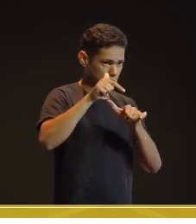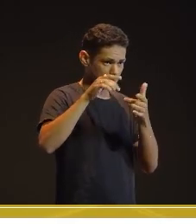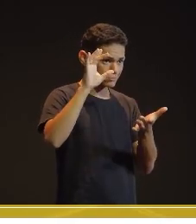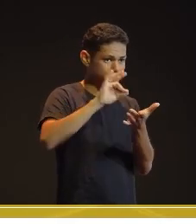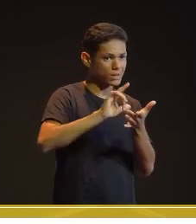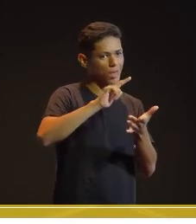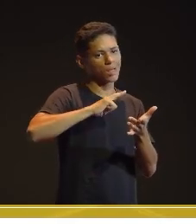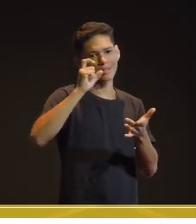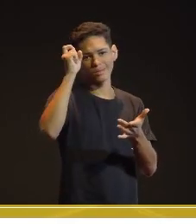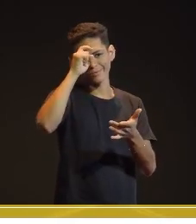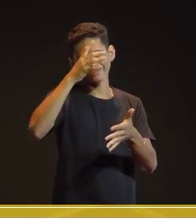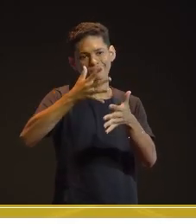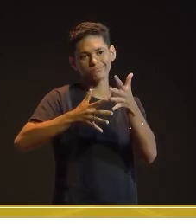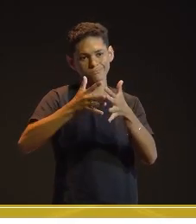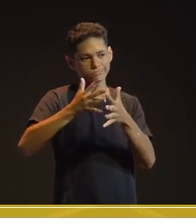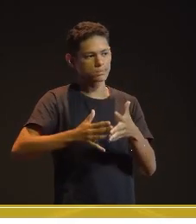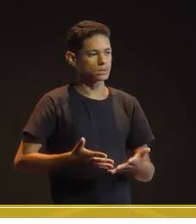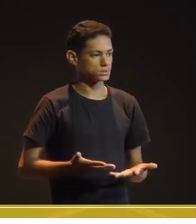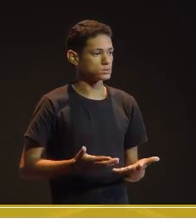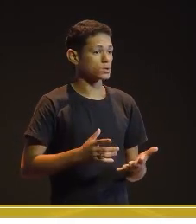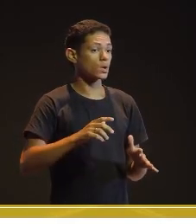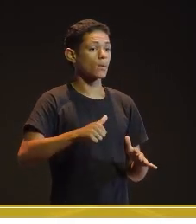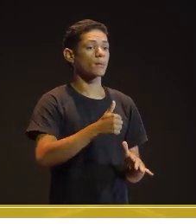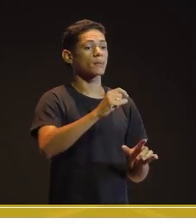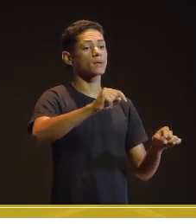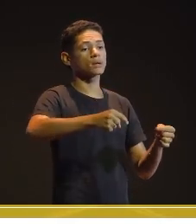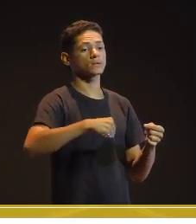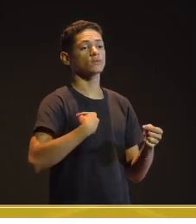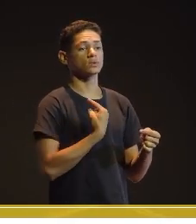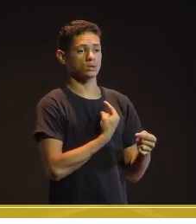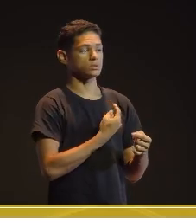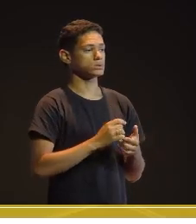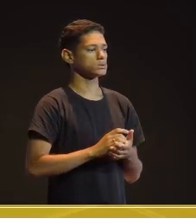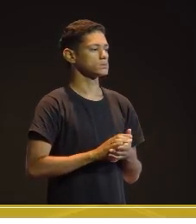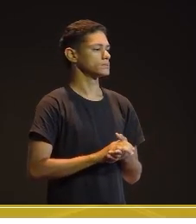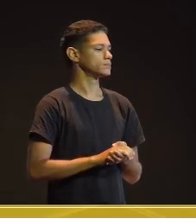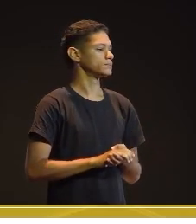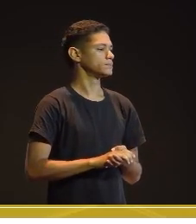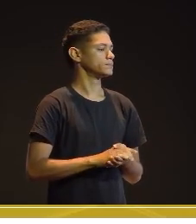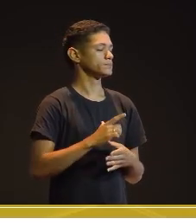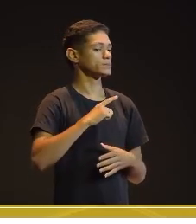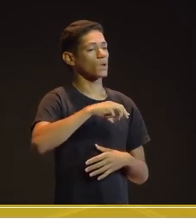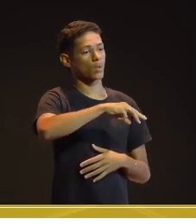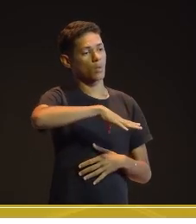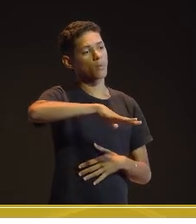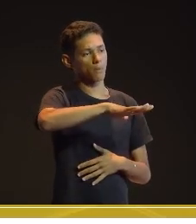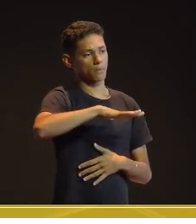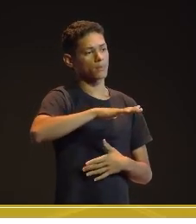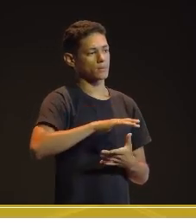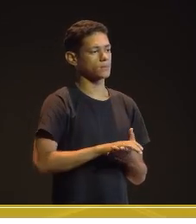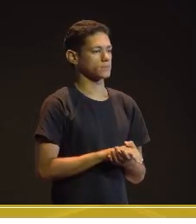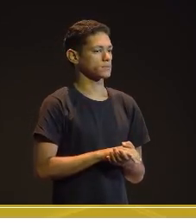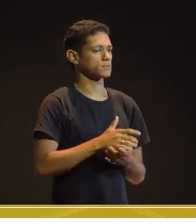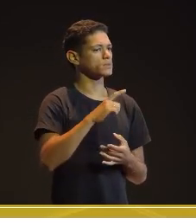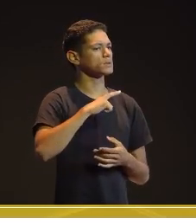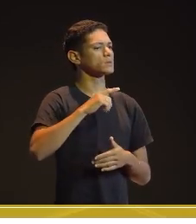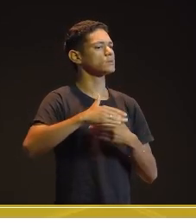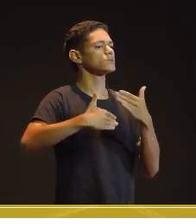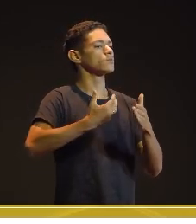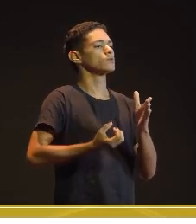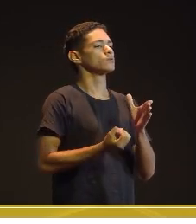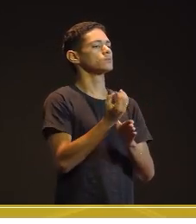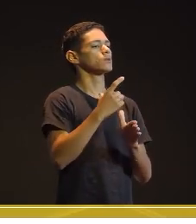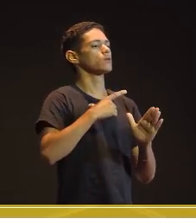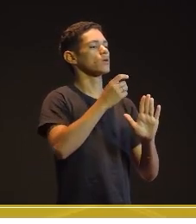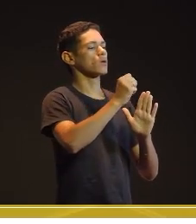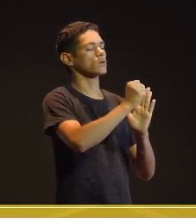OIM tem sido bastante complexo. E esse é um primeiro desafio que a gente tem no mercado. Eu tenho desenvolvido um